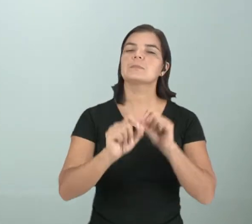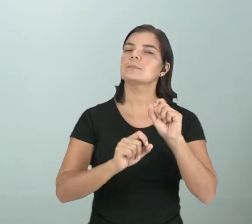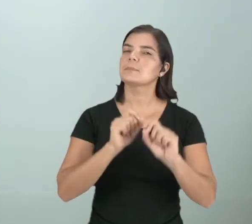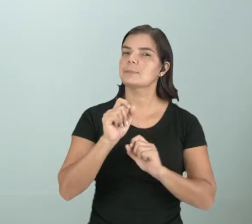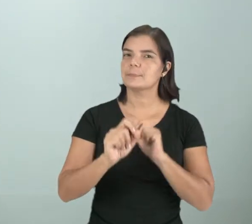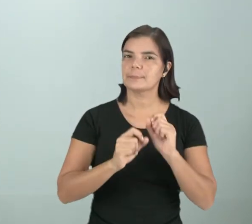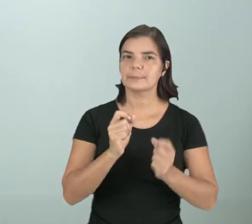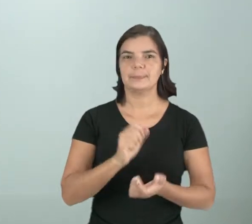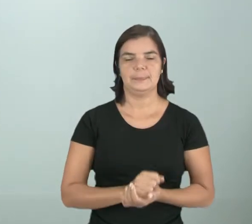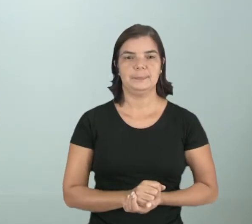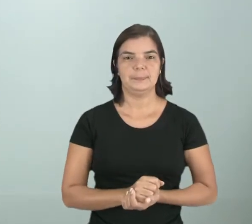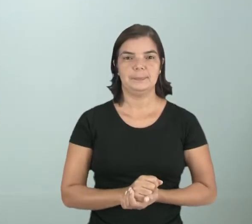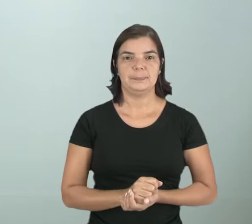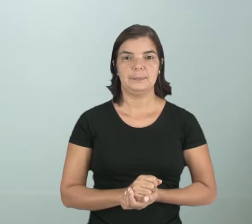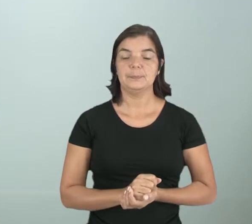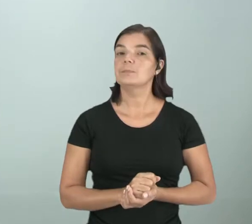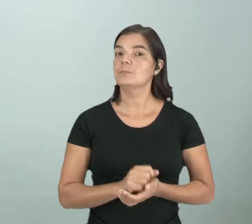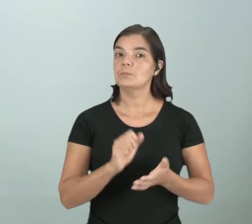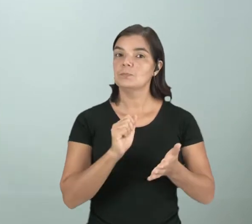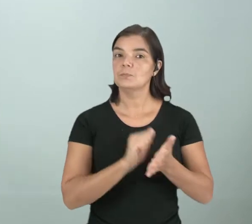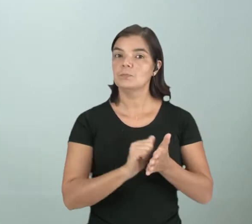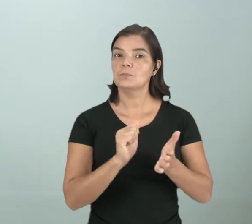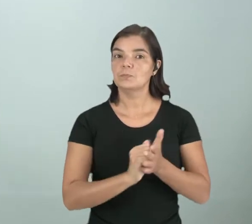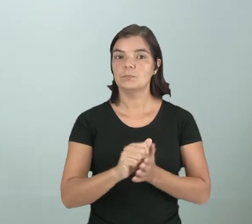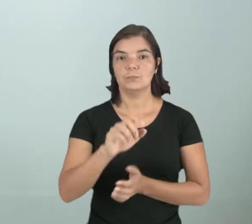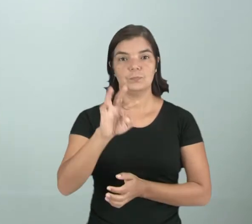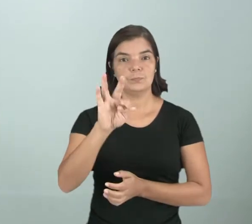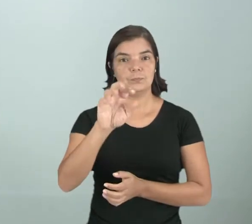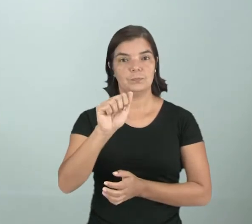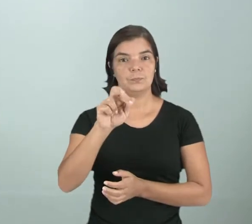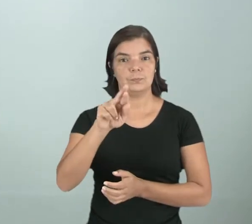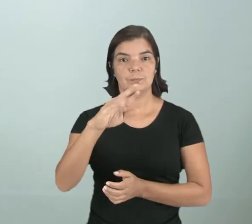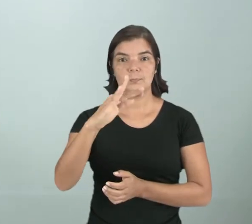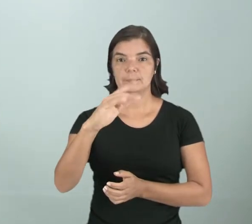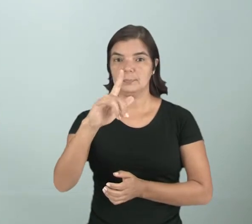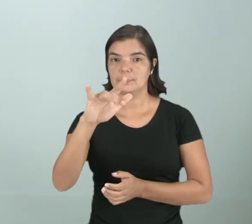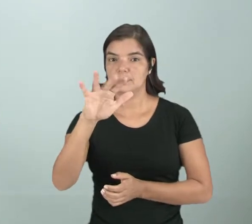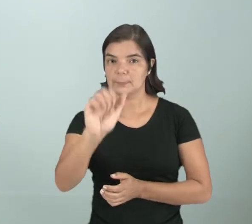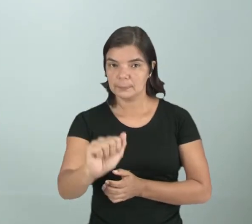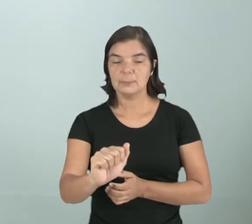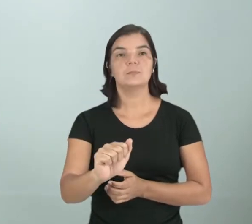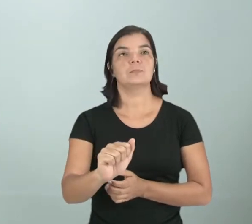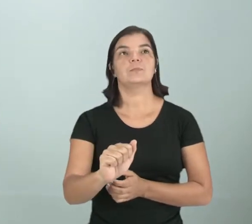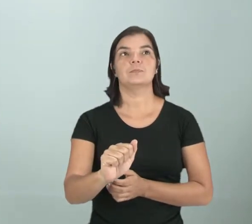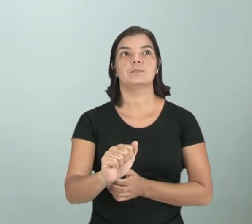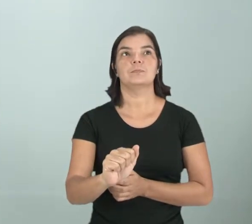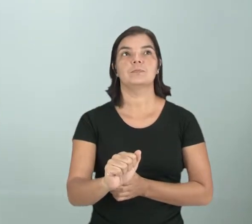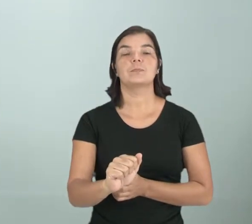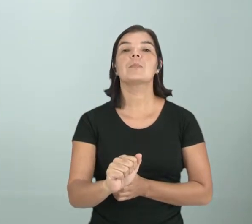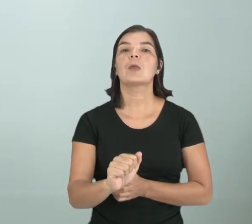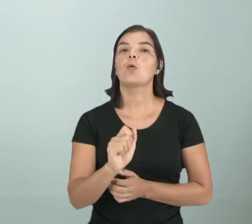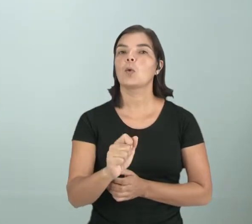baseada na obra da Tarsila do Amaral. Essa tela aqui.